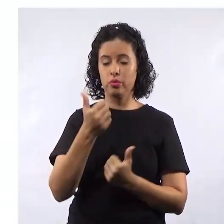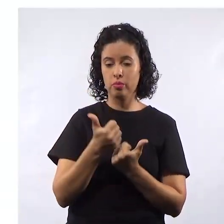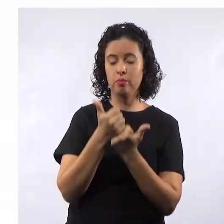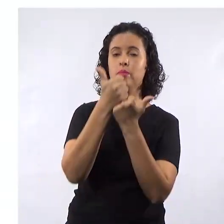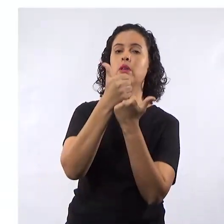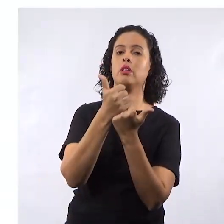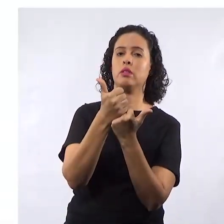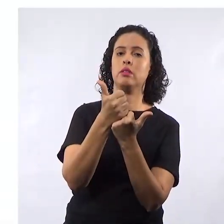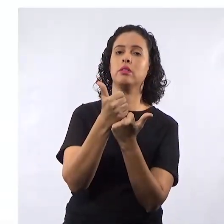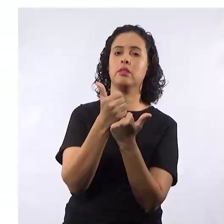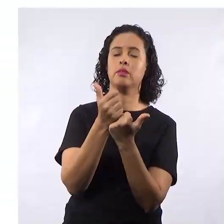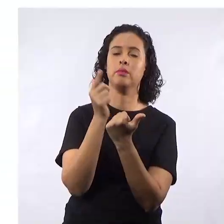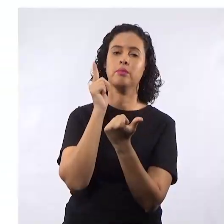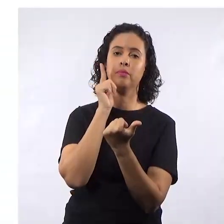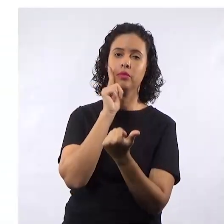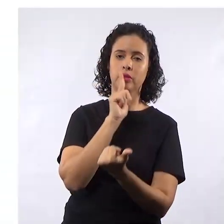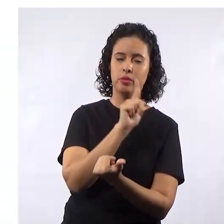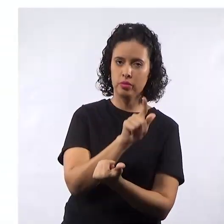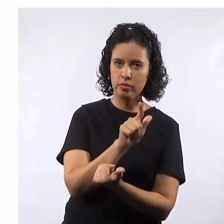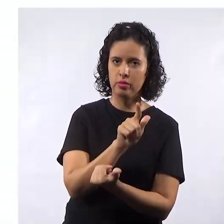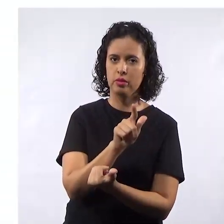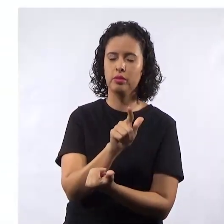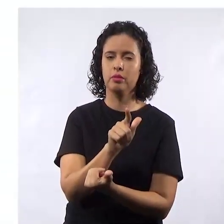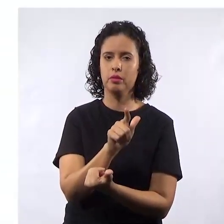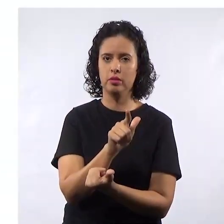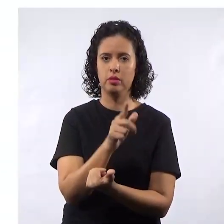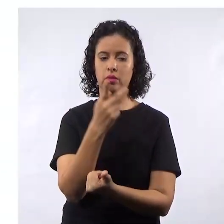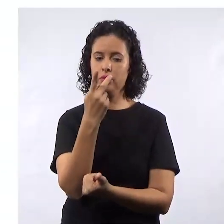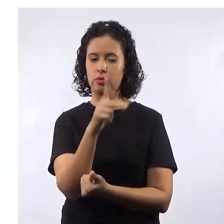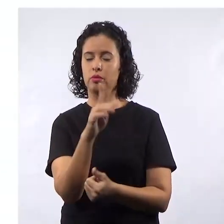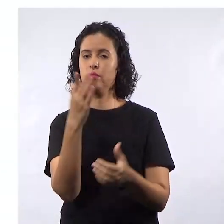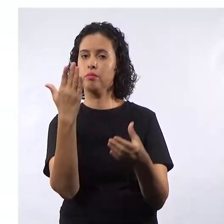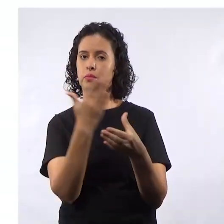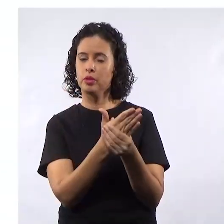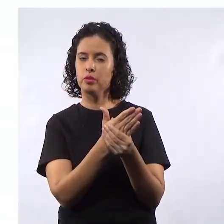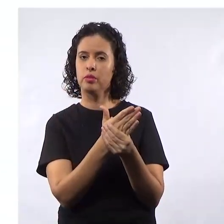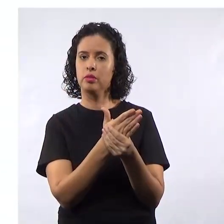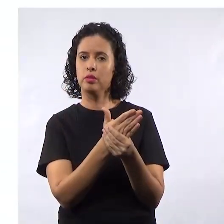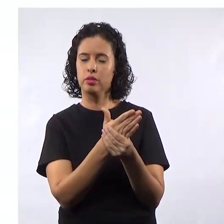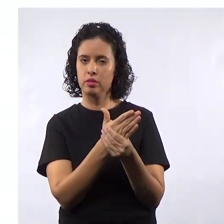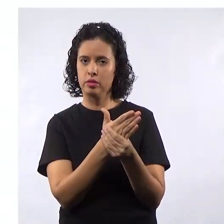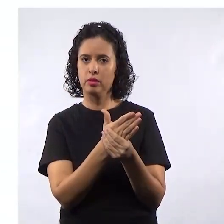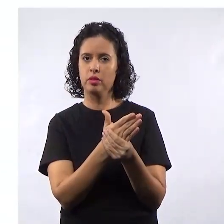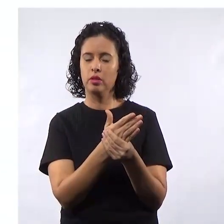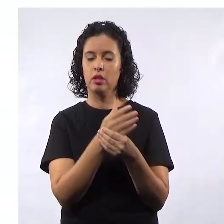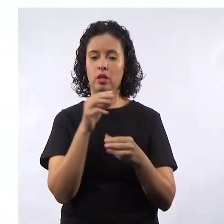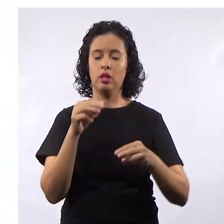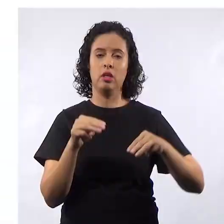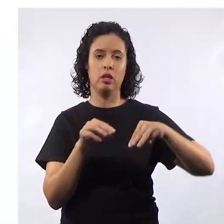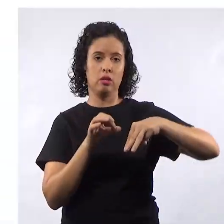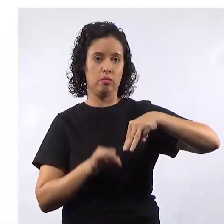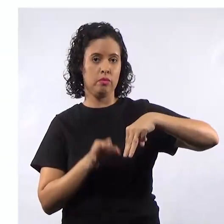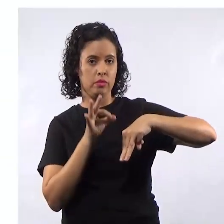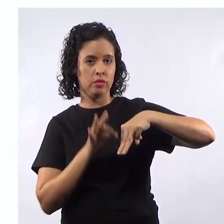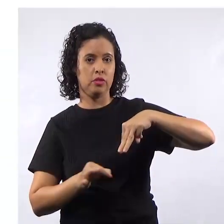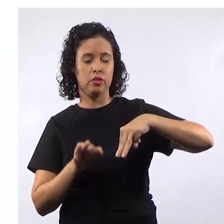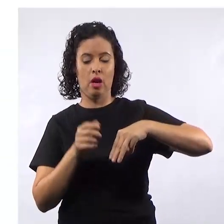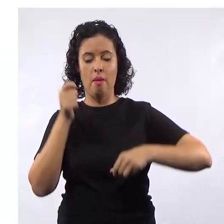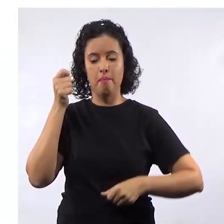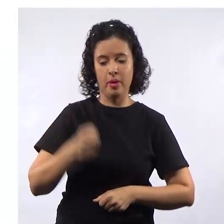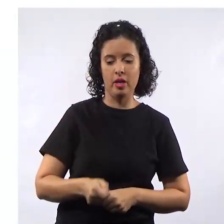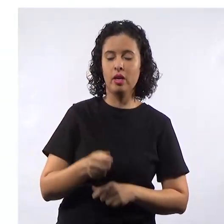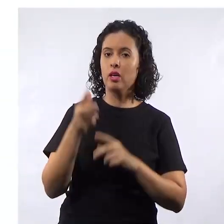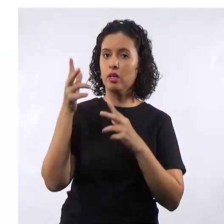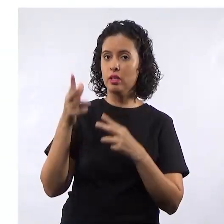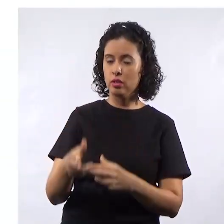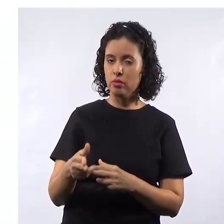essa jurisprudência para estar ali, de fato, alicerçando, incentivando, induzindo o próprio magistrado a julgar da mesma forma dos